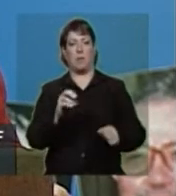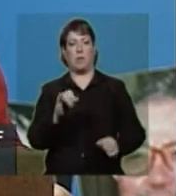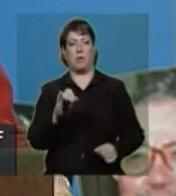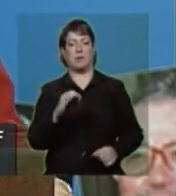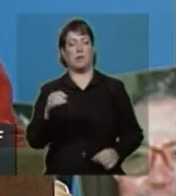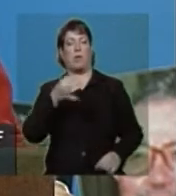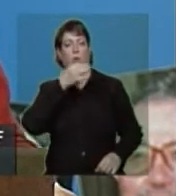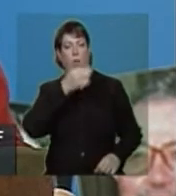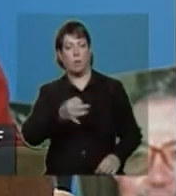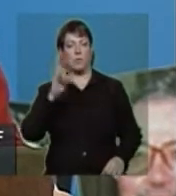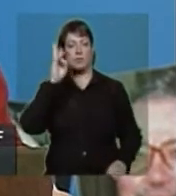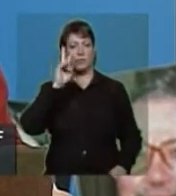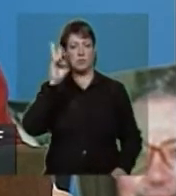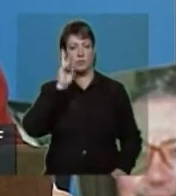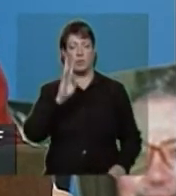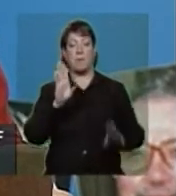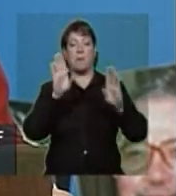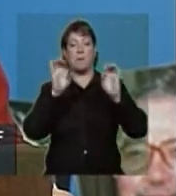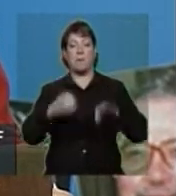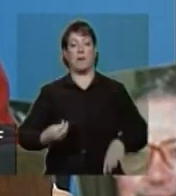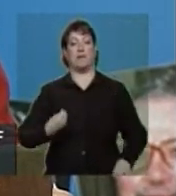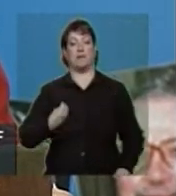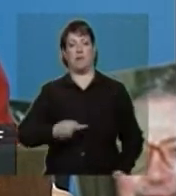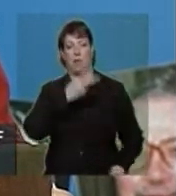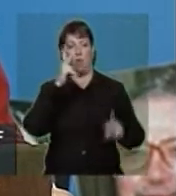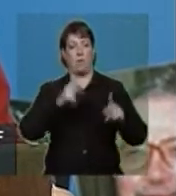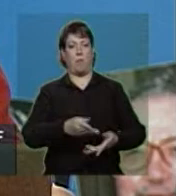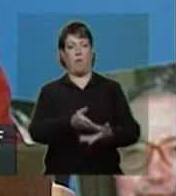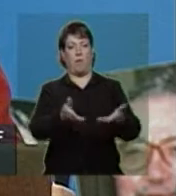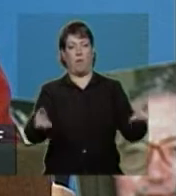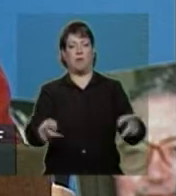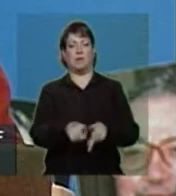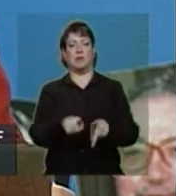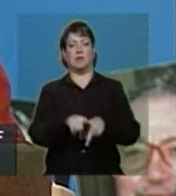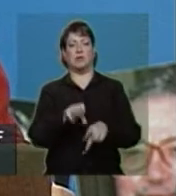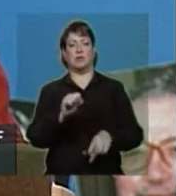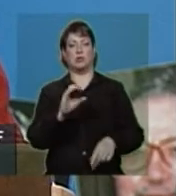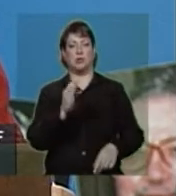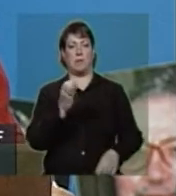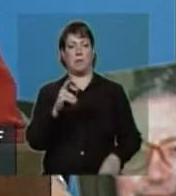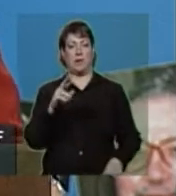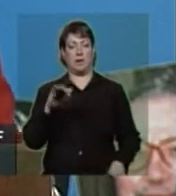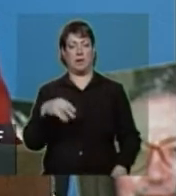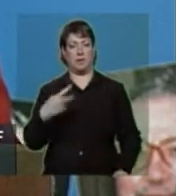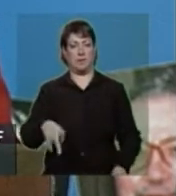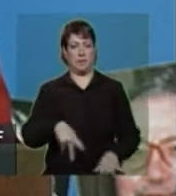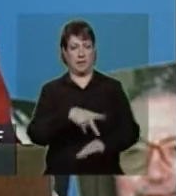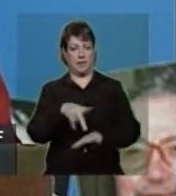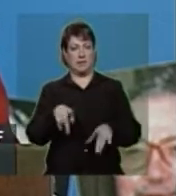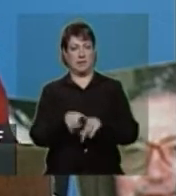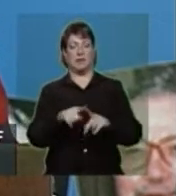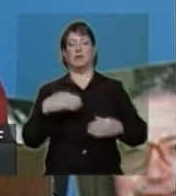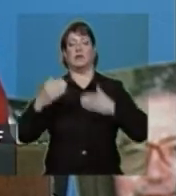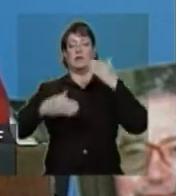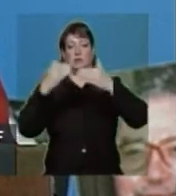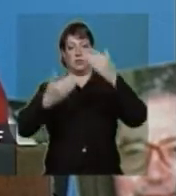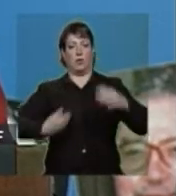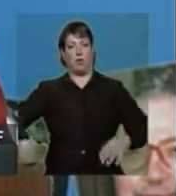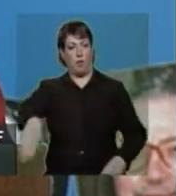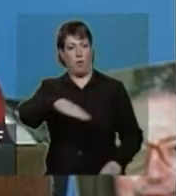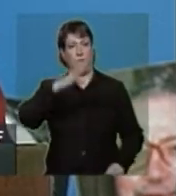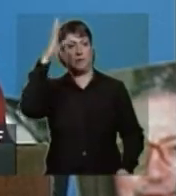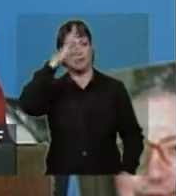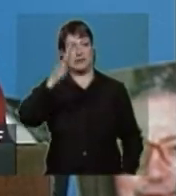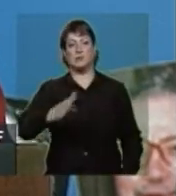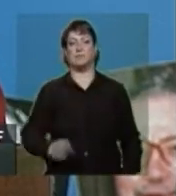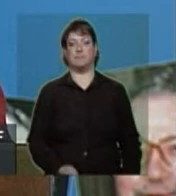voltadas para o bem-estar do nosso povo, para a soberania do nosso país e pelo desenvolvimento do nosso